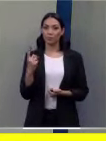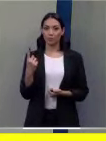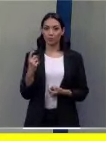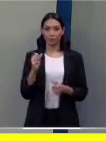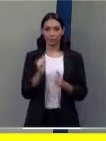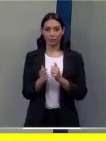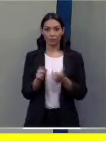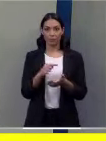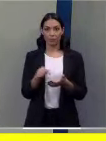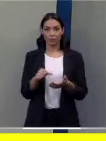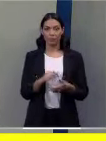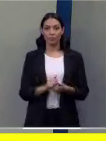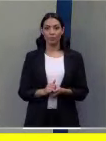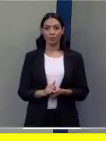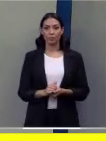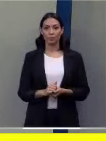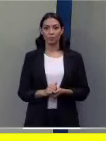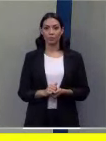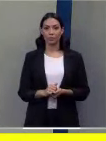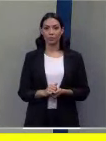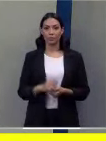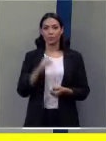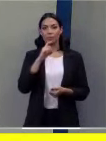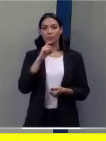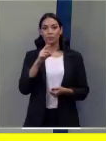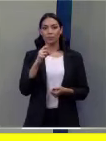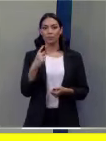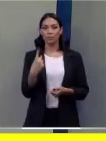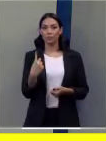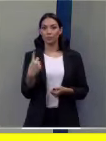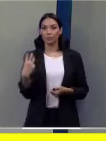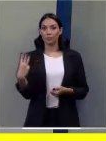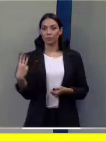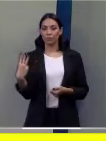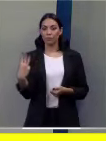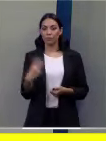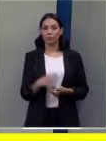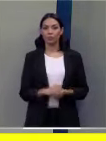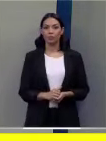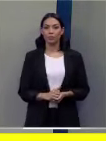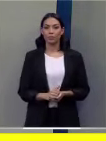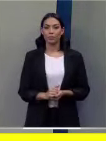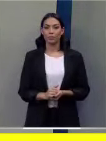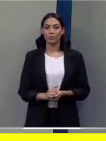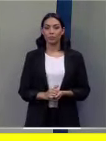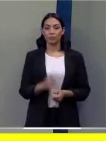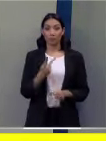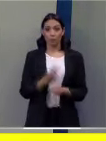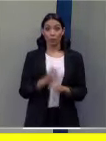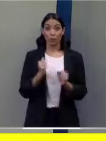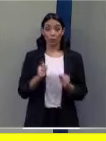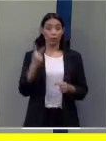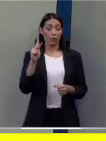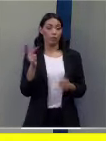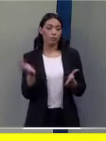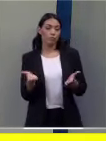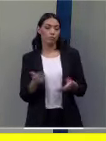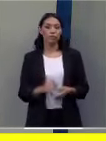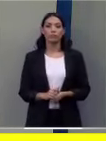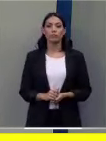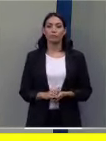1451 da Time Mania. Bola verde, número 13. Verde, 13. Este prêmio pode sair para você